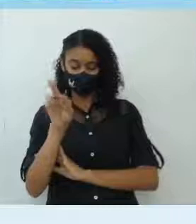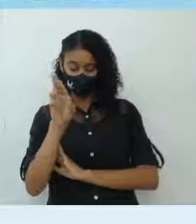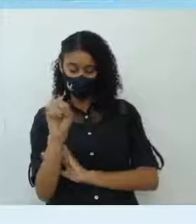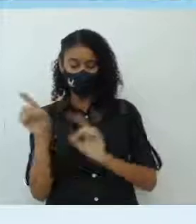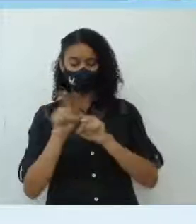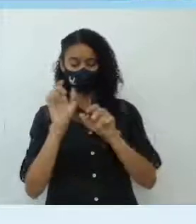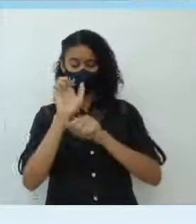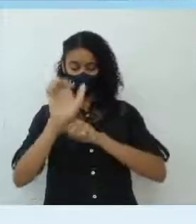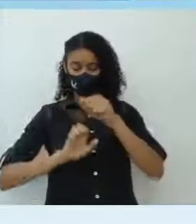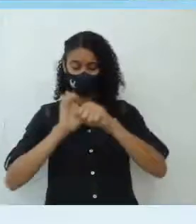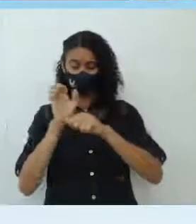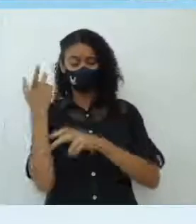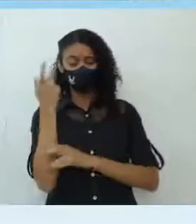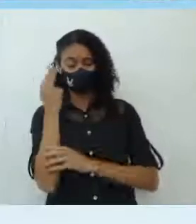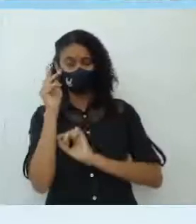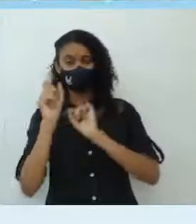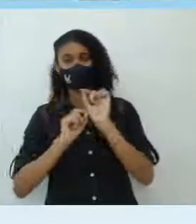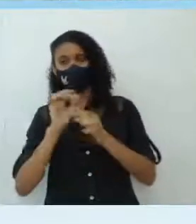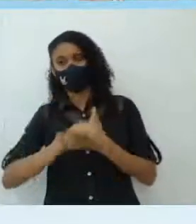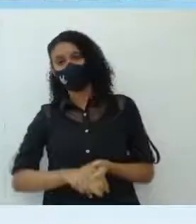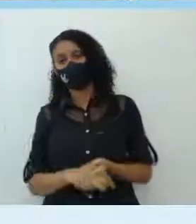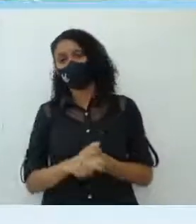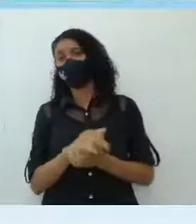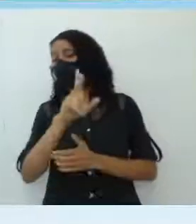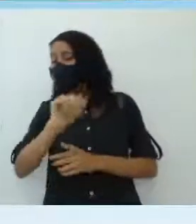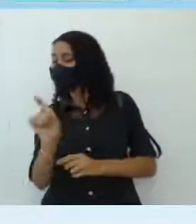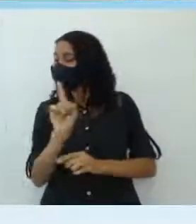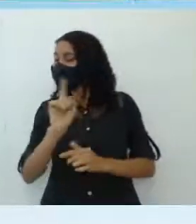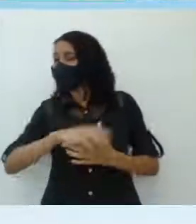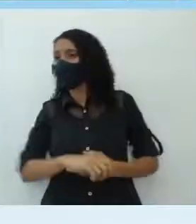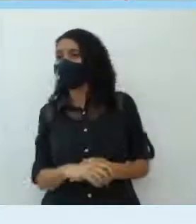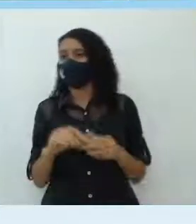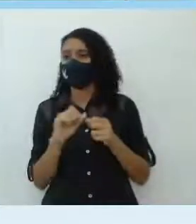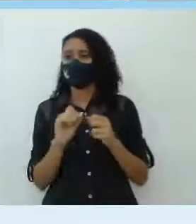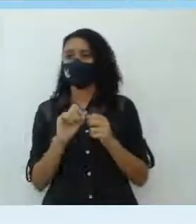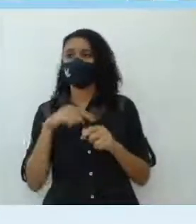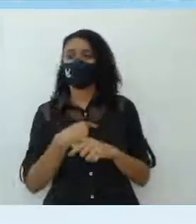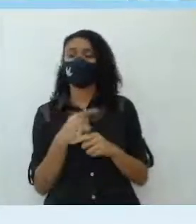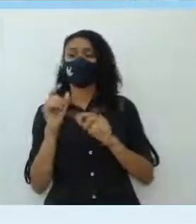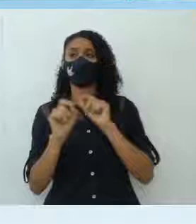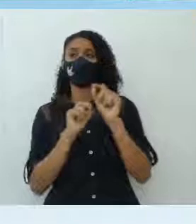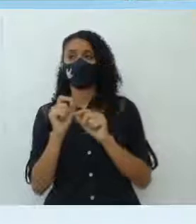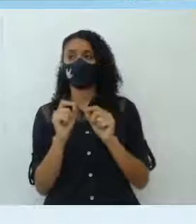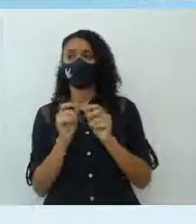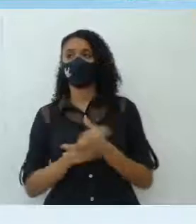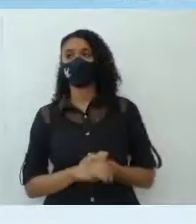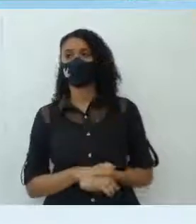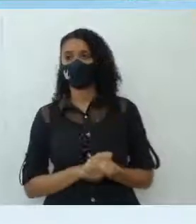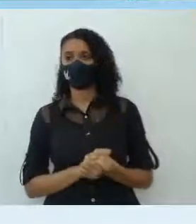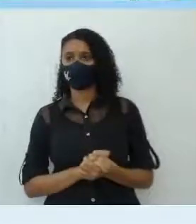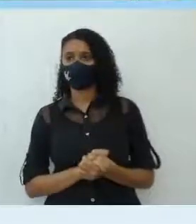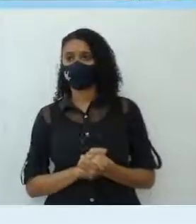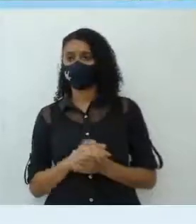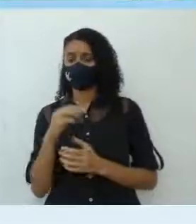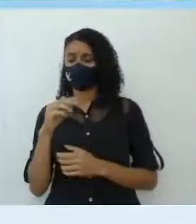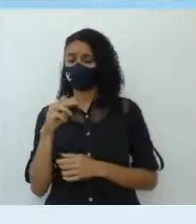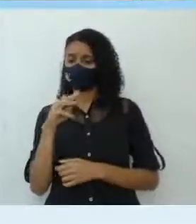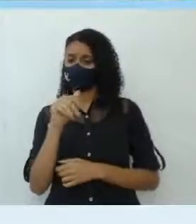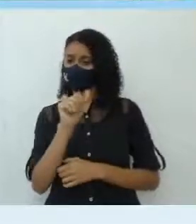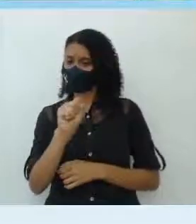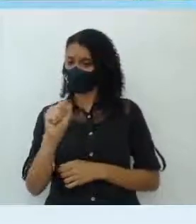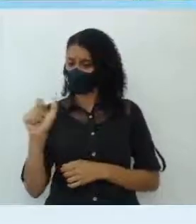elétron. Normalmente, a gente não vai fazer isso. A gente vai simplesmente determinar que a massa de